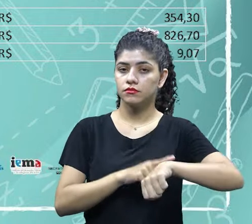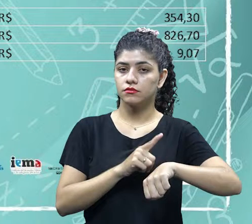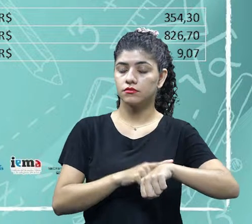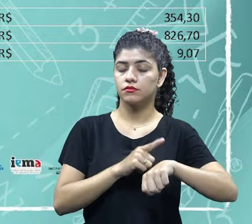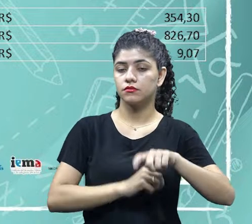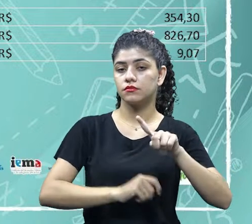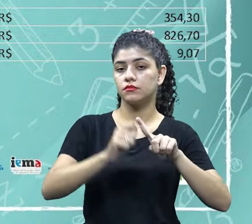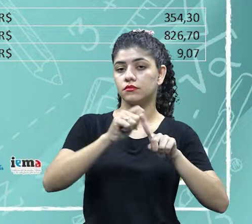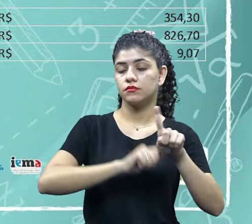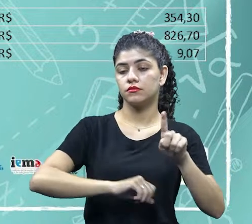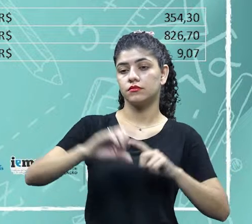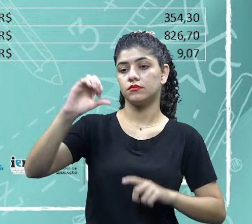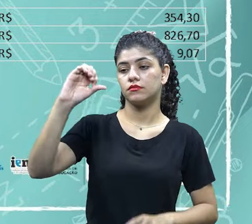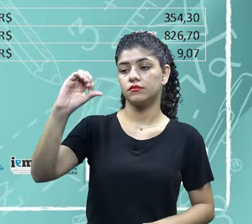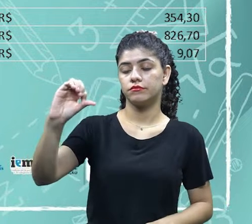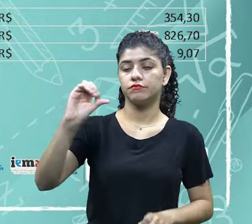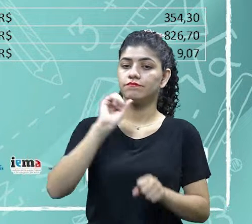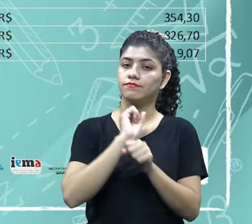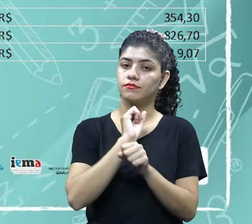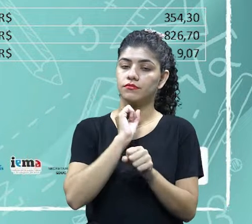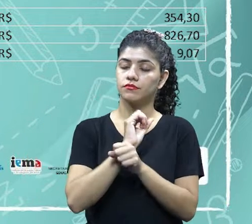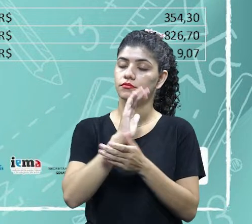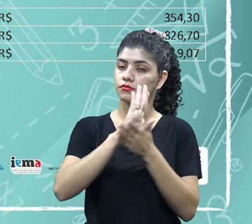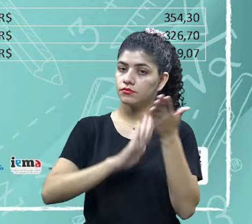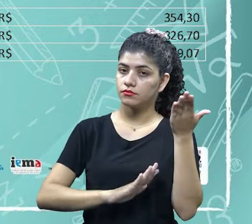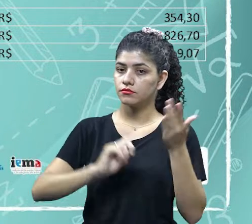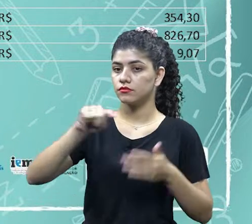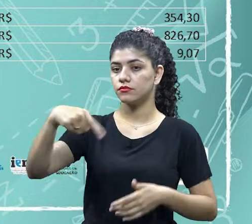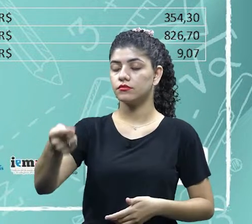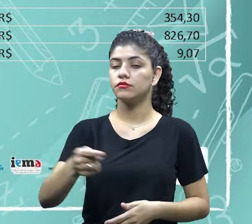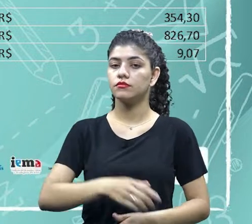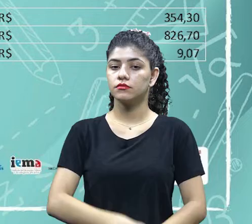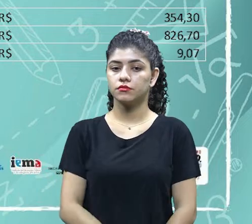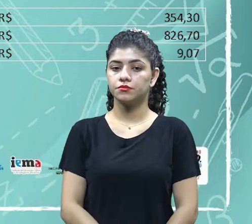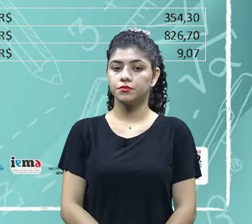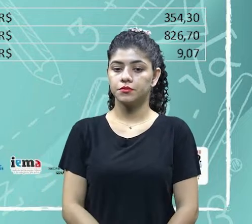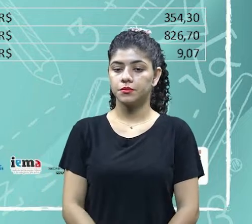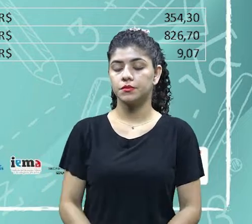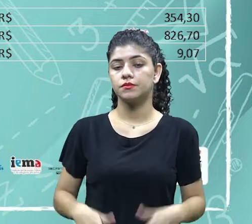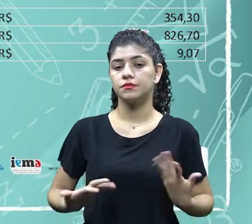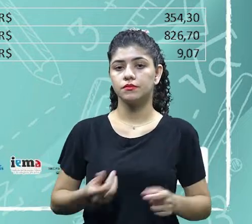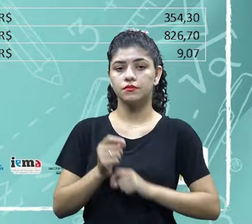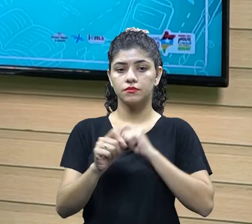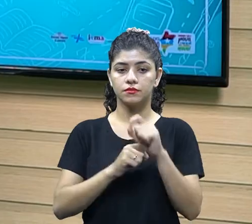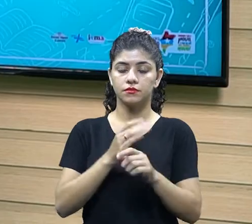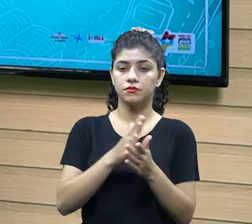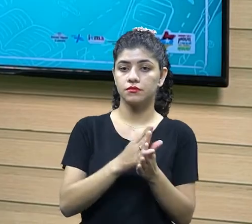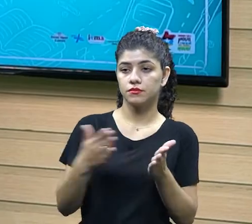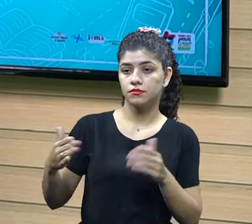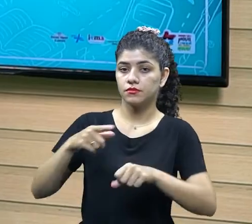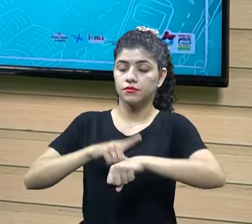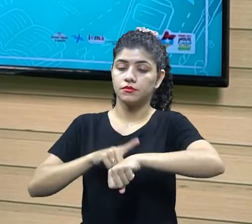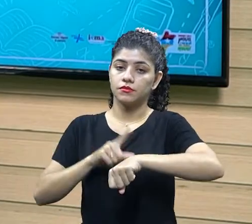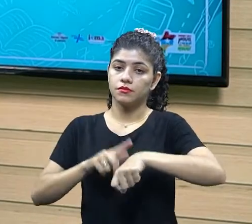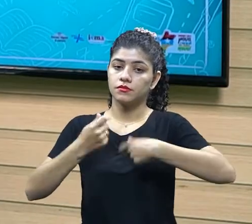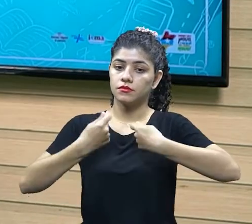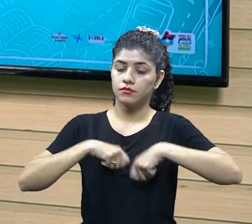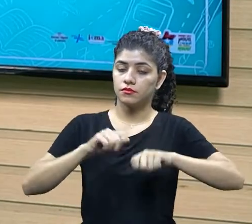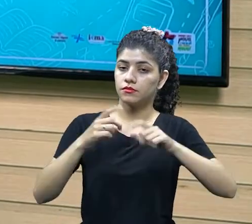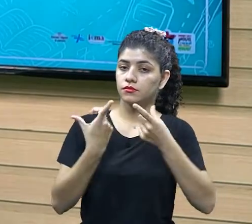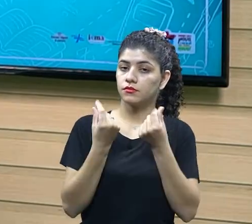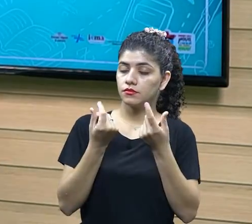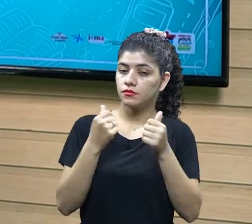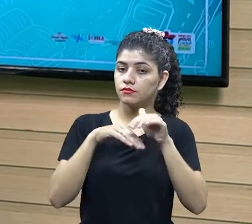826,70, nós teremos um tempo estimado para a viagem de 9 meses, aproximadamente, certo? Então, esse é